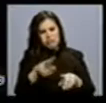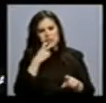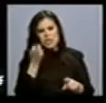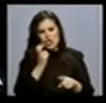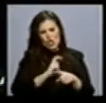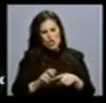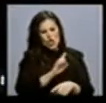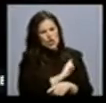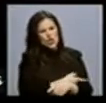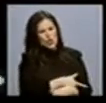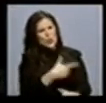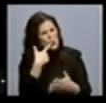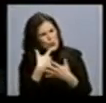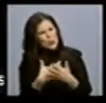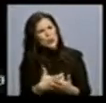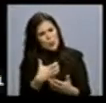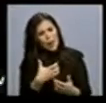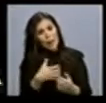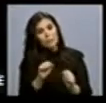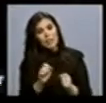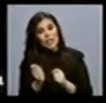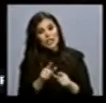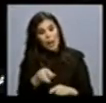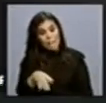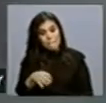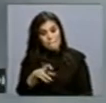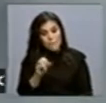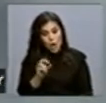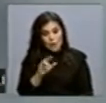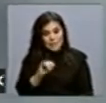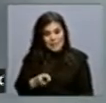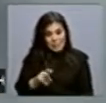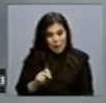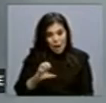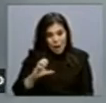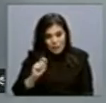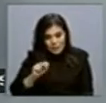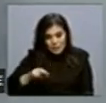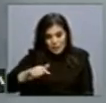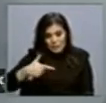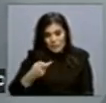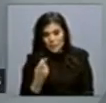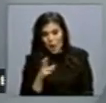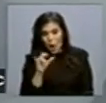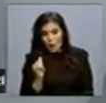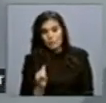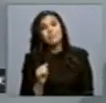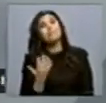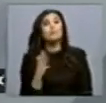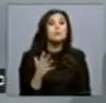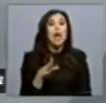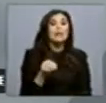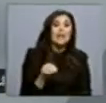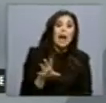poderosa em Próxima Centauri. Para teres uma pequena ideia, durante cerca de 10 segundos, o brilho de Próxima